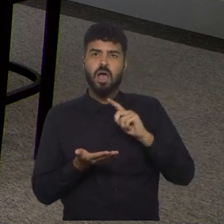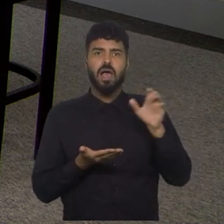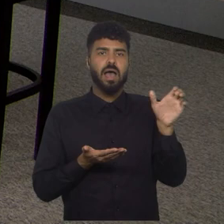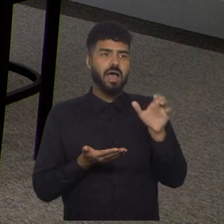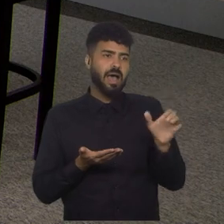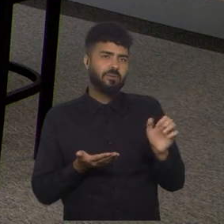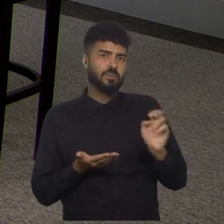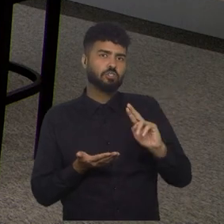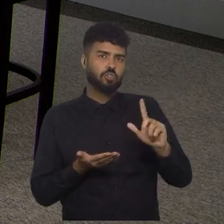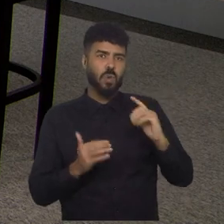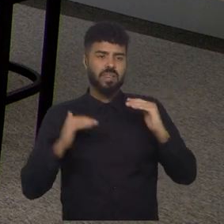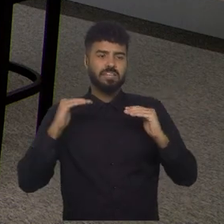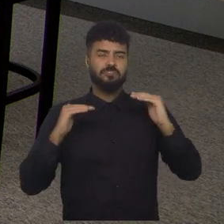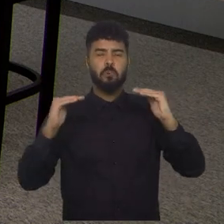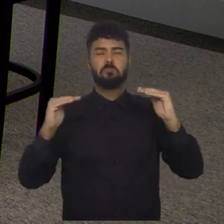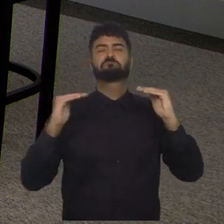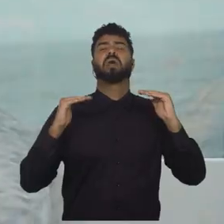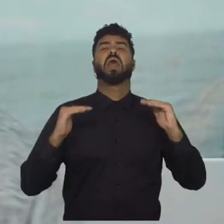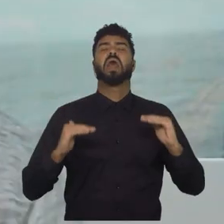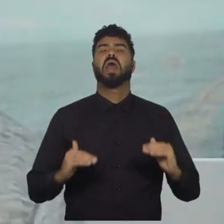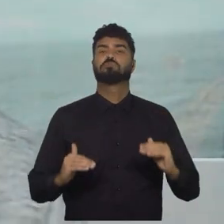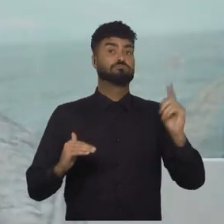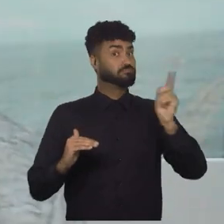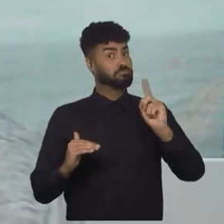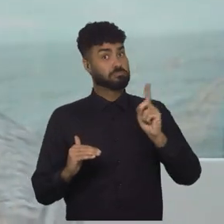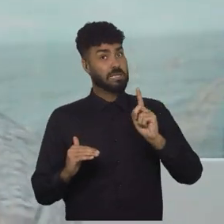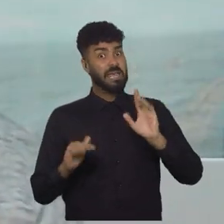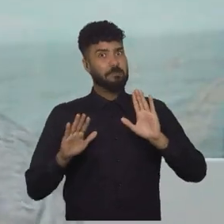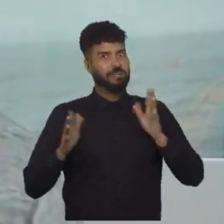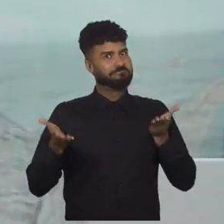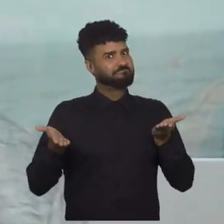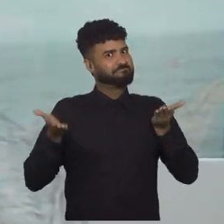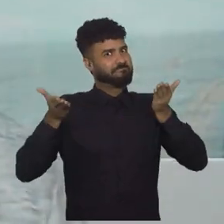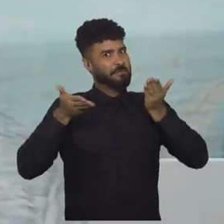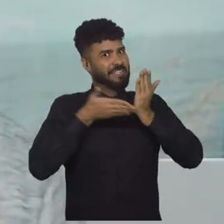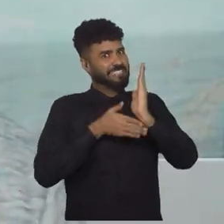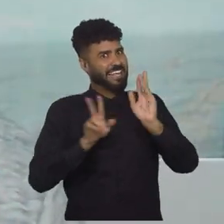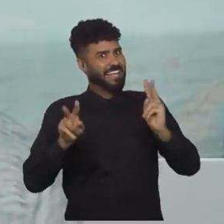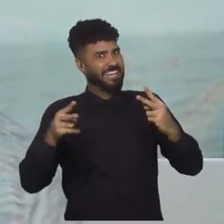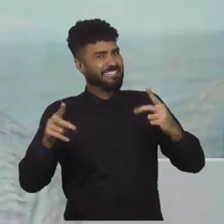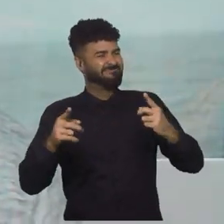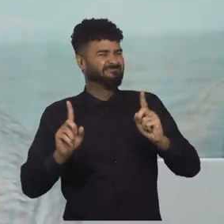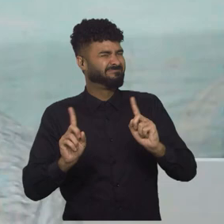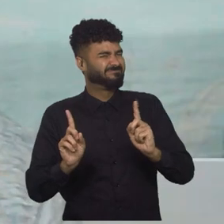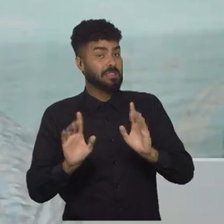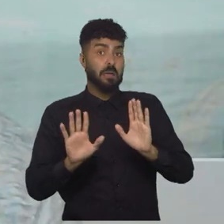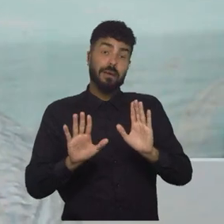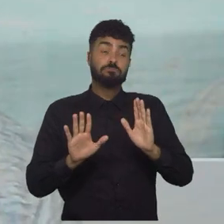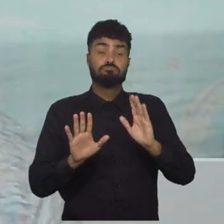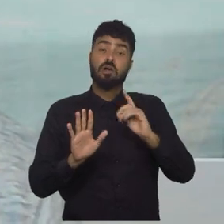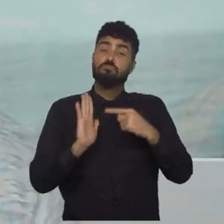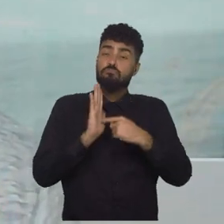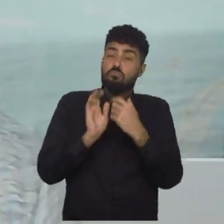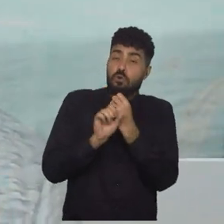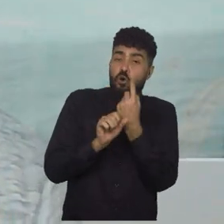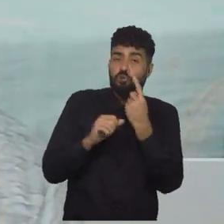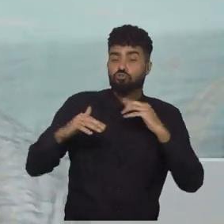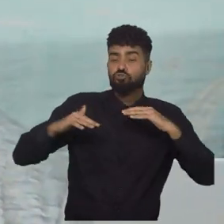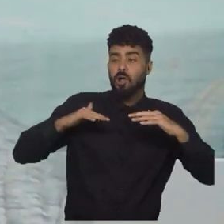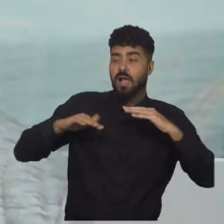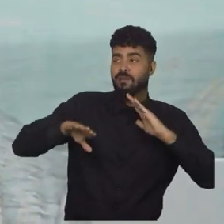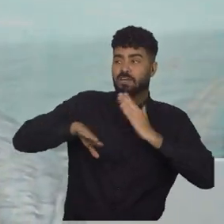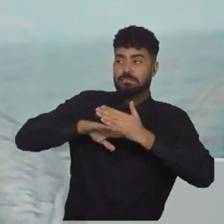tá abaixo de toda a prateleira da Copa do Mundo. Também não acho que chega a se classificar, mas acho que é uma seleção que pode ali arrancar um pontinho contra a Argentina.